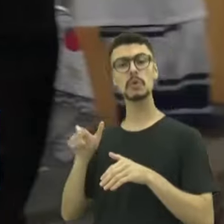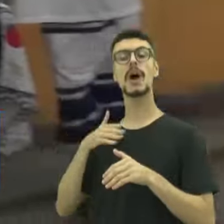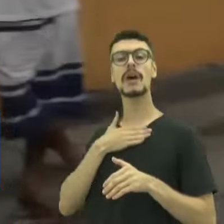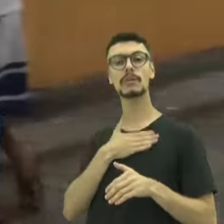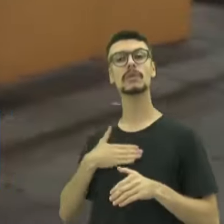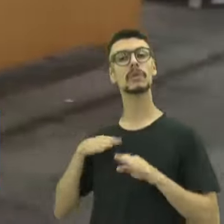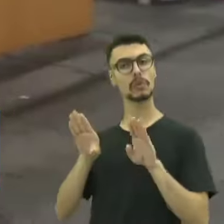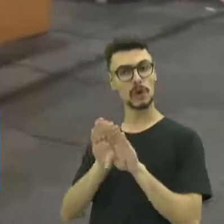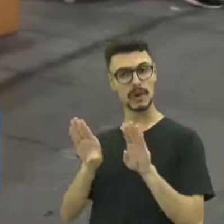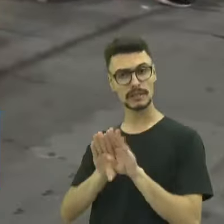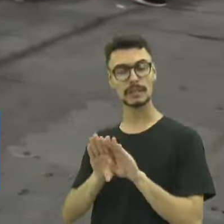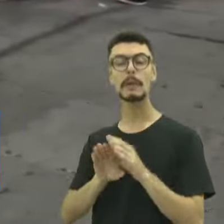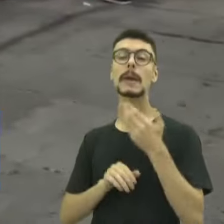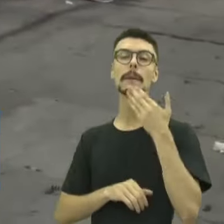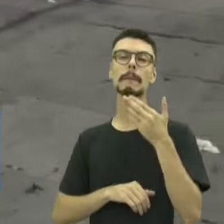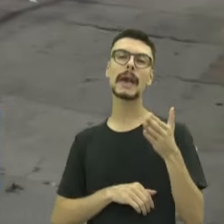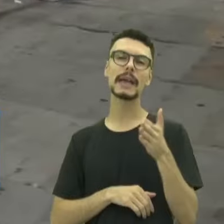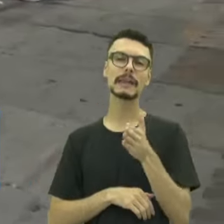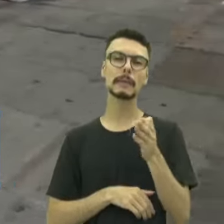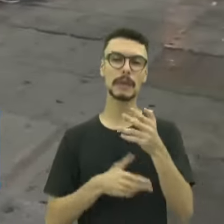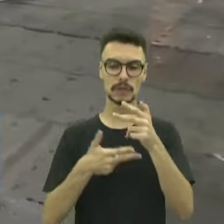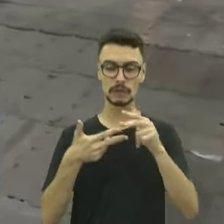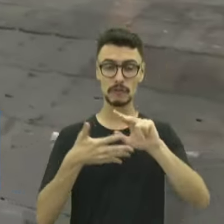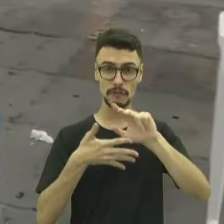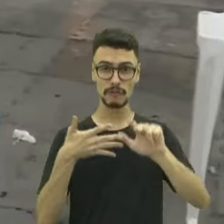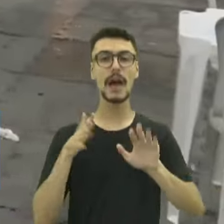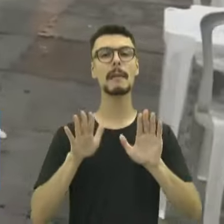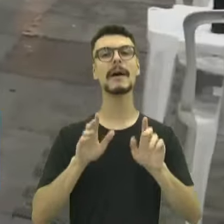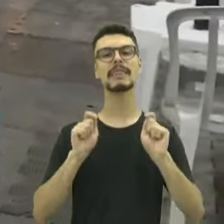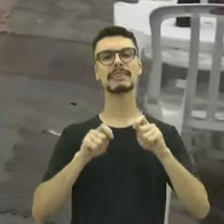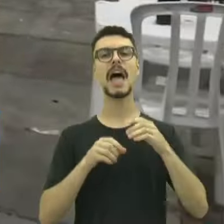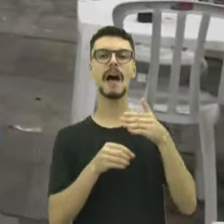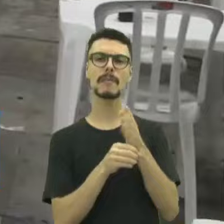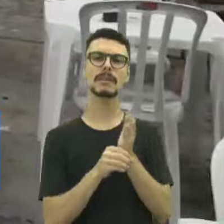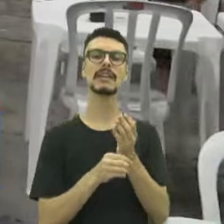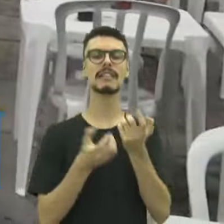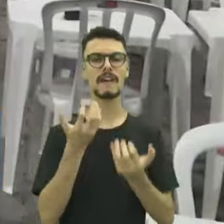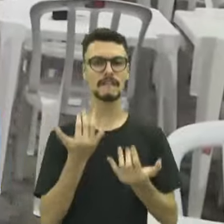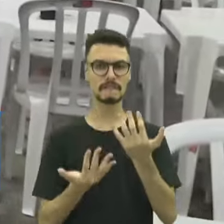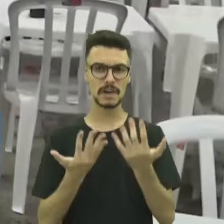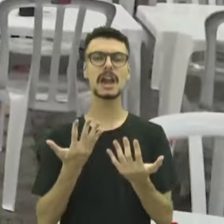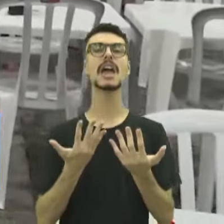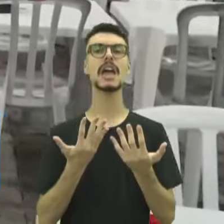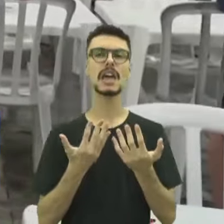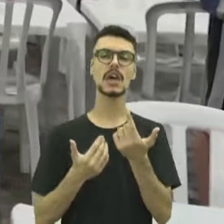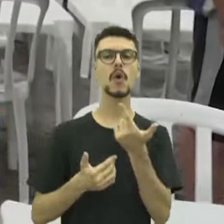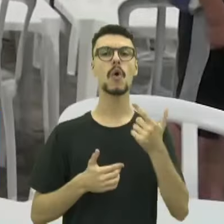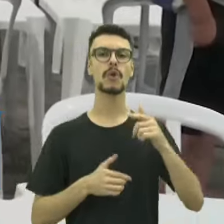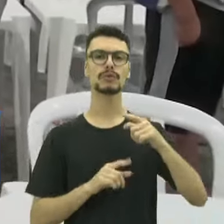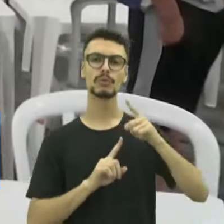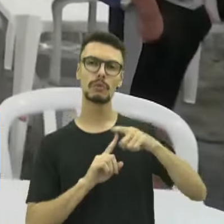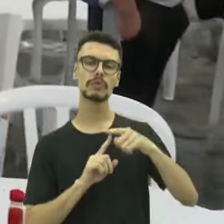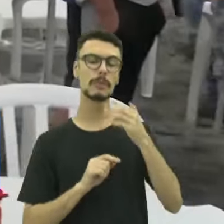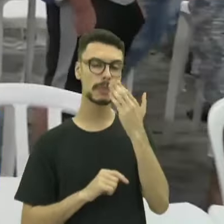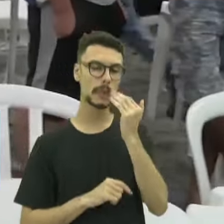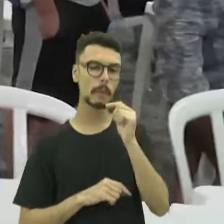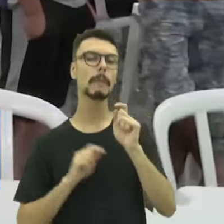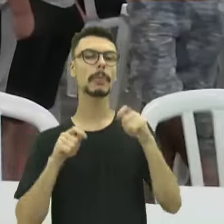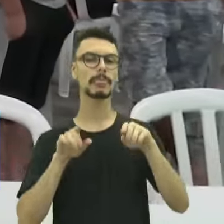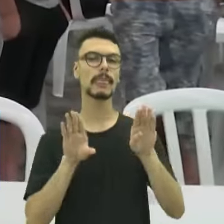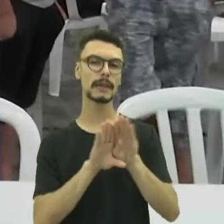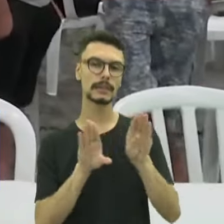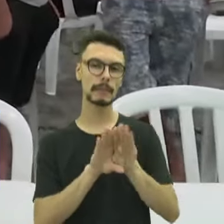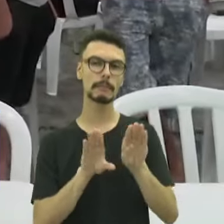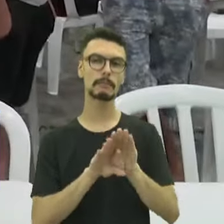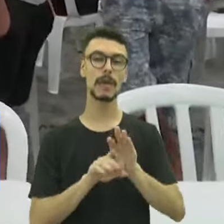os frutos do mar, mas tem opção de batata frita, também outro tipo de petisquinho ali, que não é